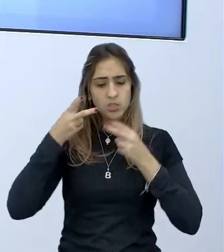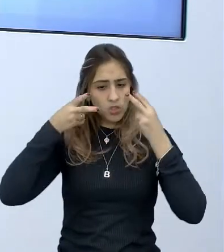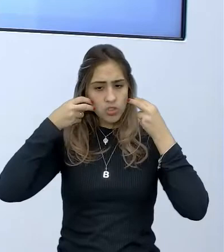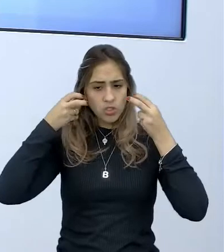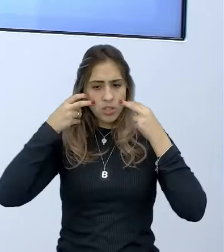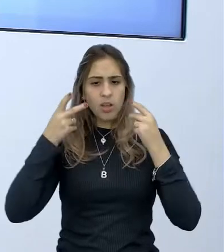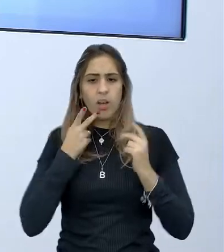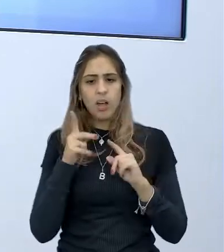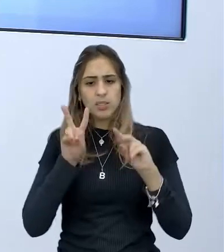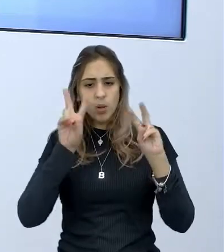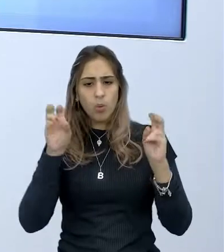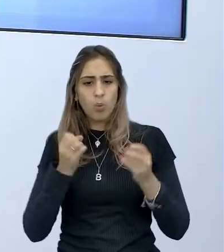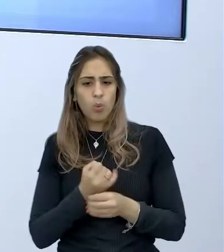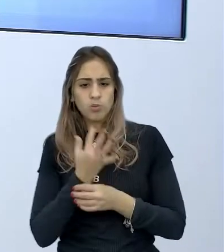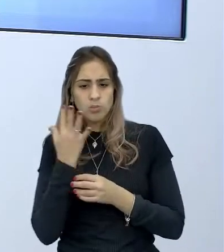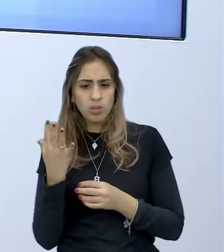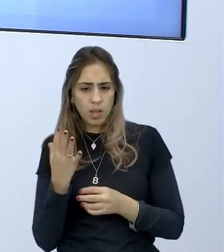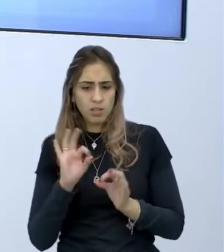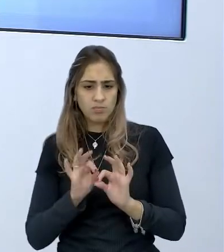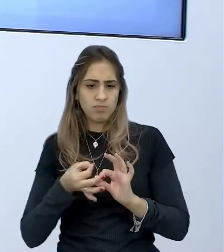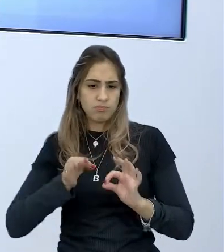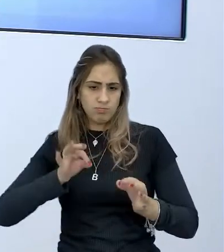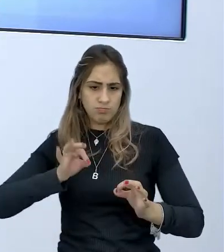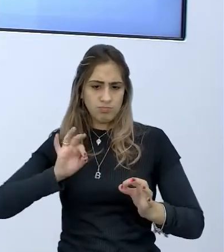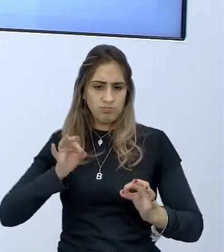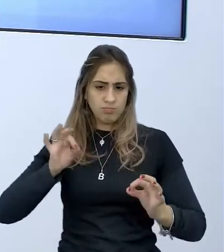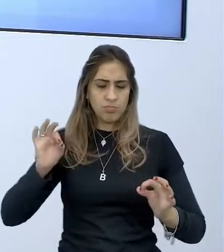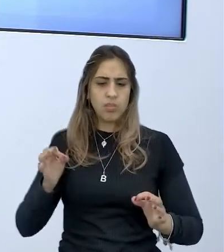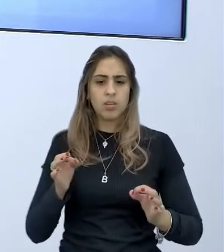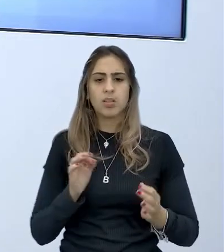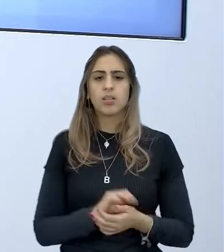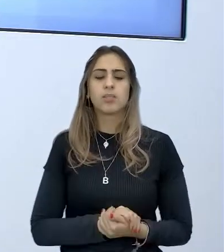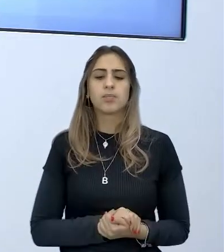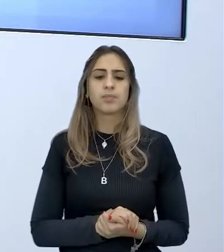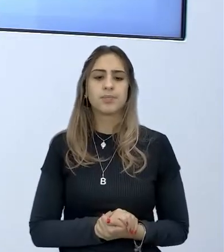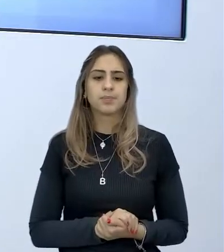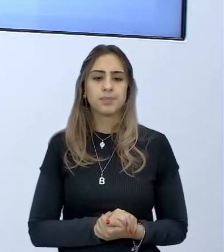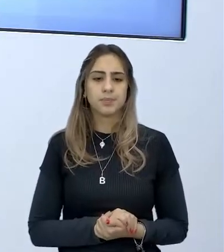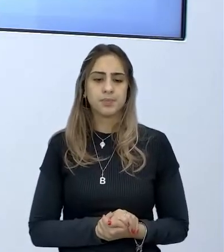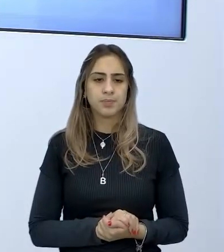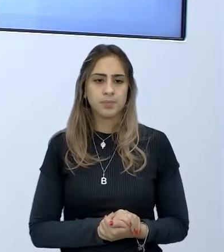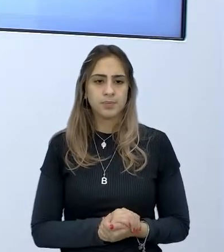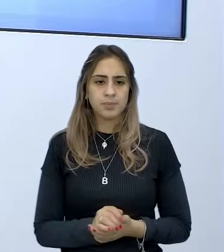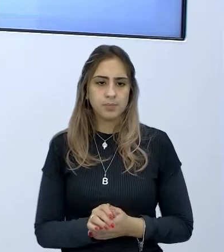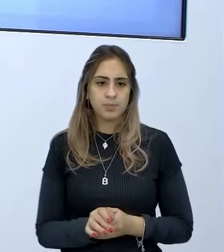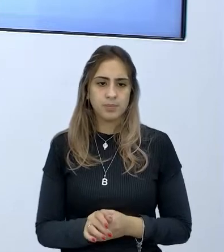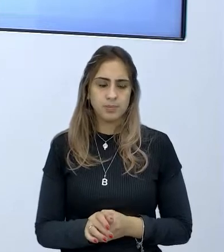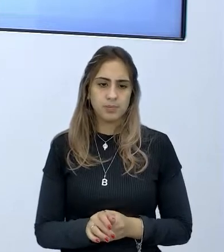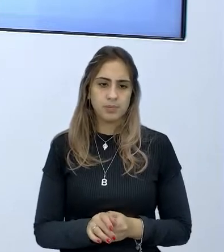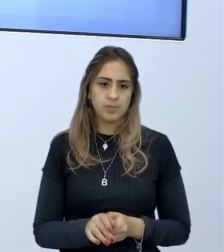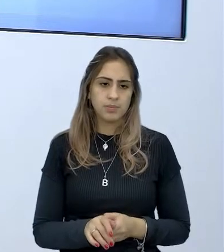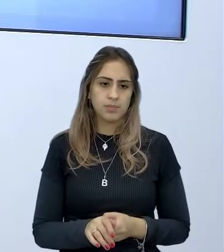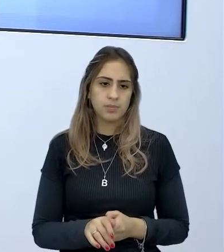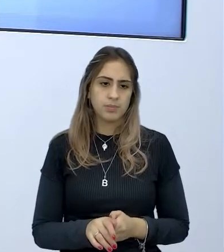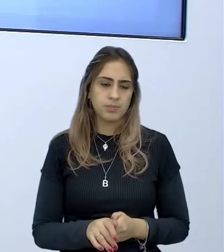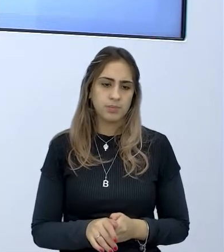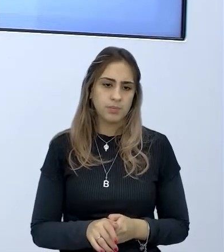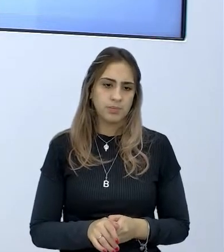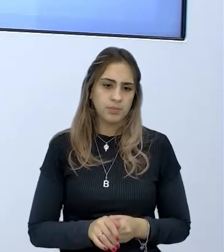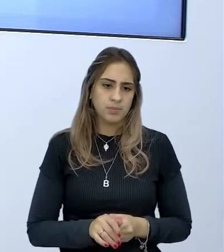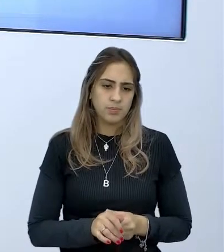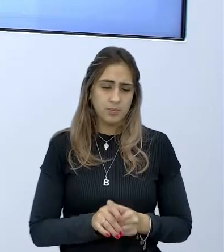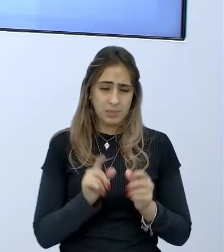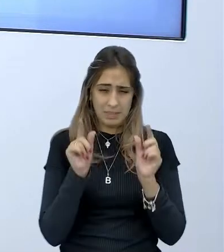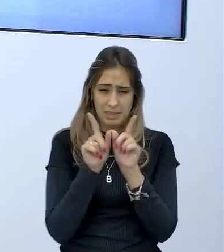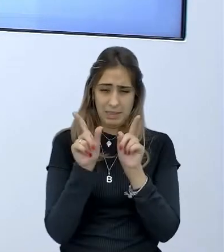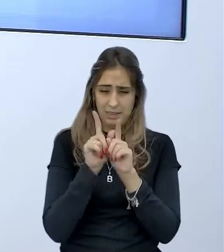para essa quantidade imensa, né, linguista aqui, a gente tem aqui, eu não consigo ler direito, peraí, é que a letra aqui